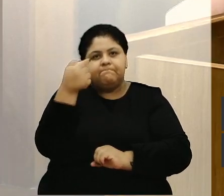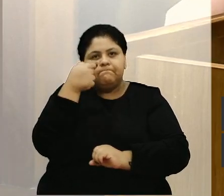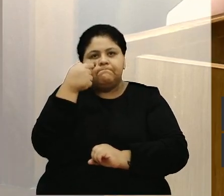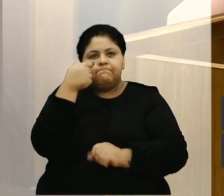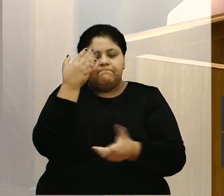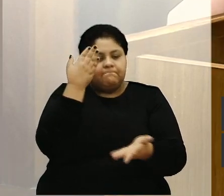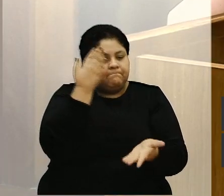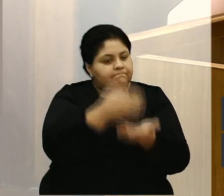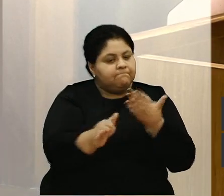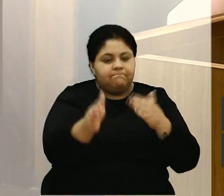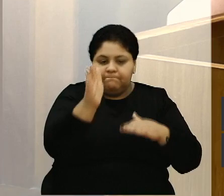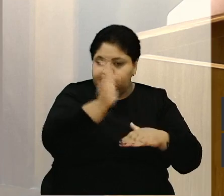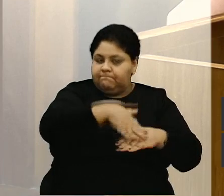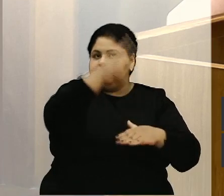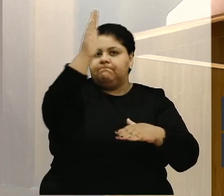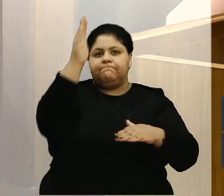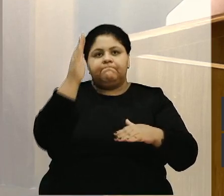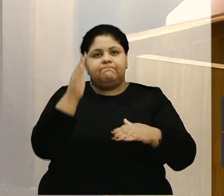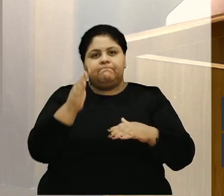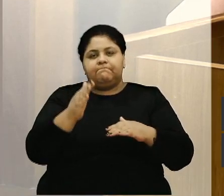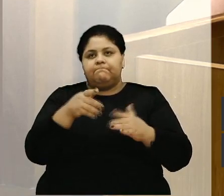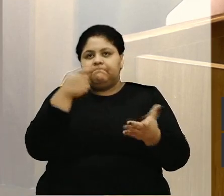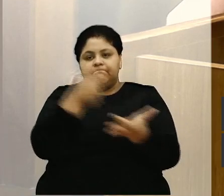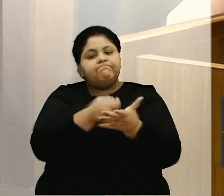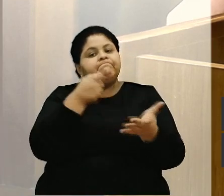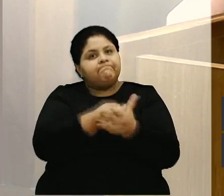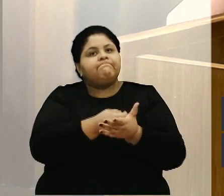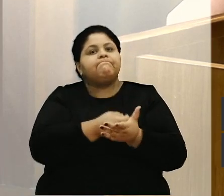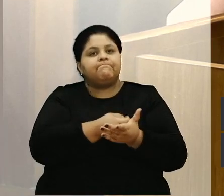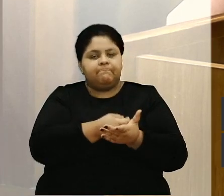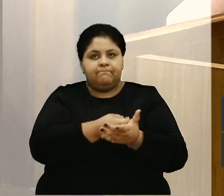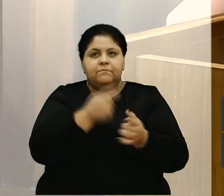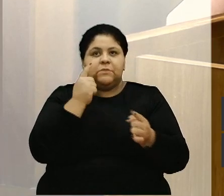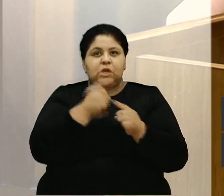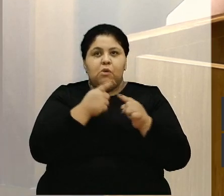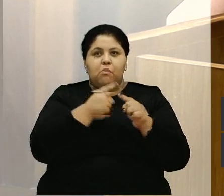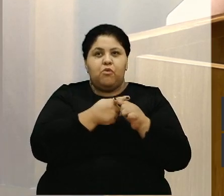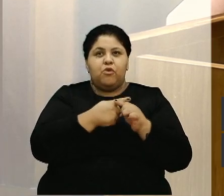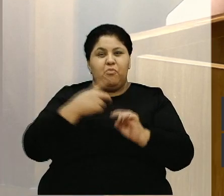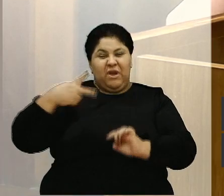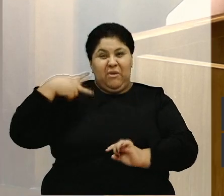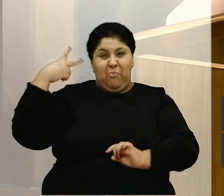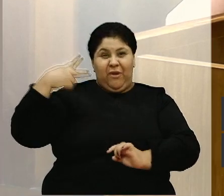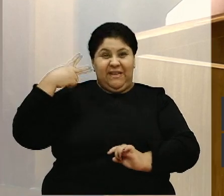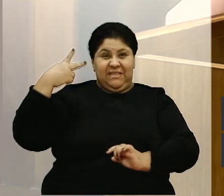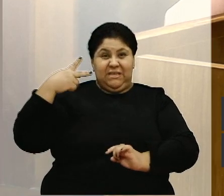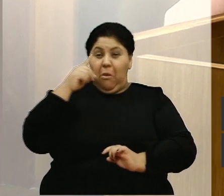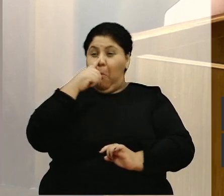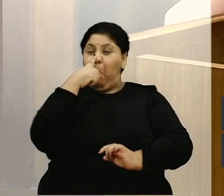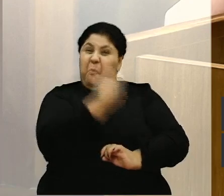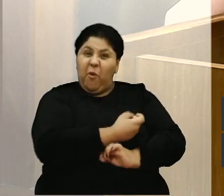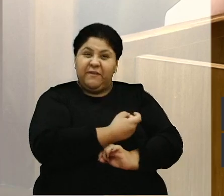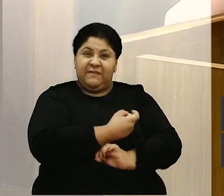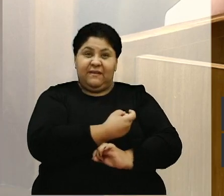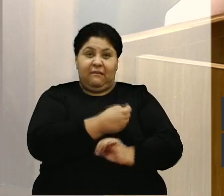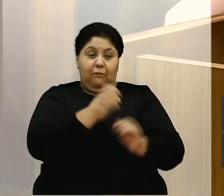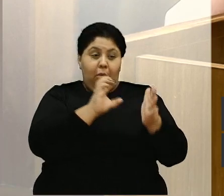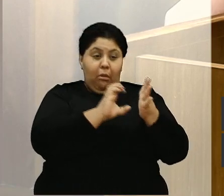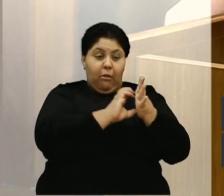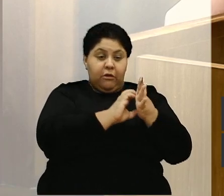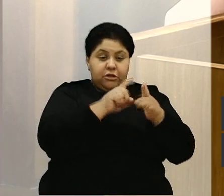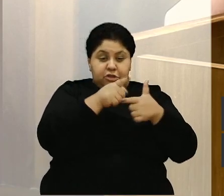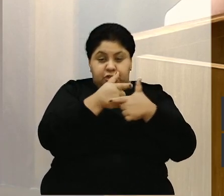perdemos mais essa batalha pelas questões políticas sujas dentro de instâncias partidárias.